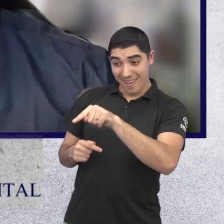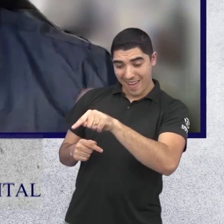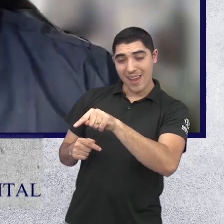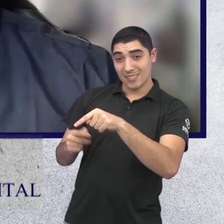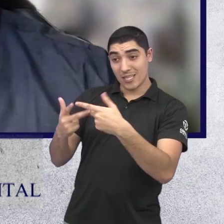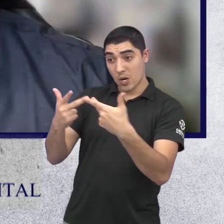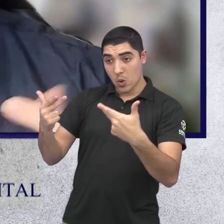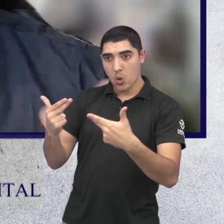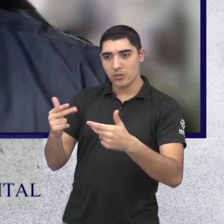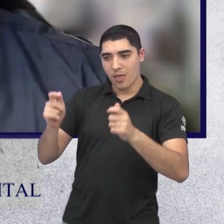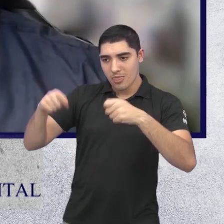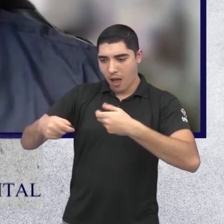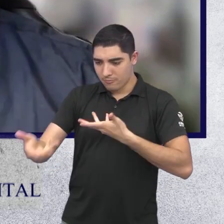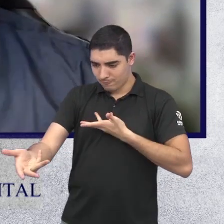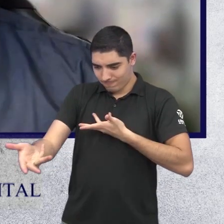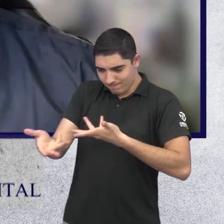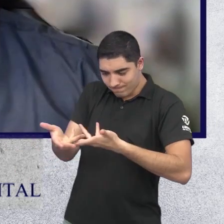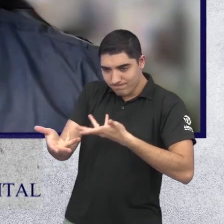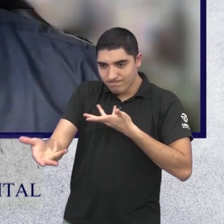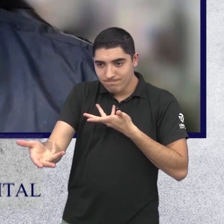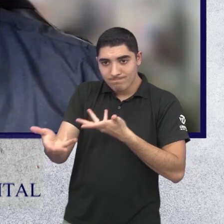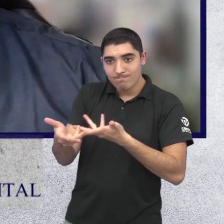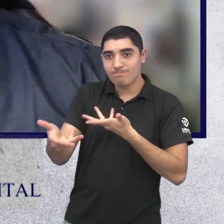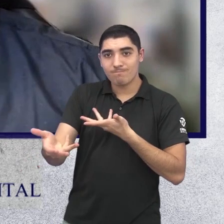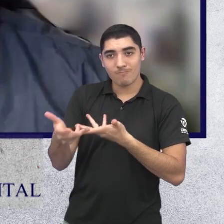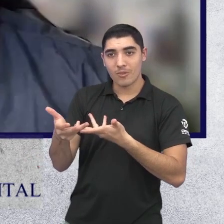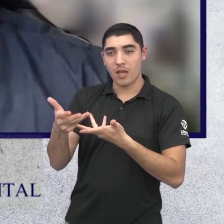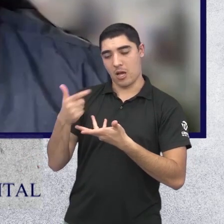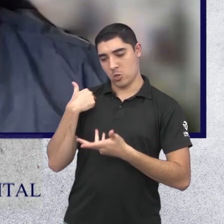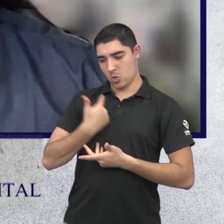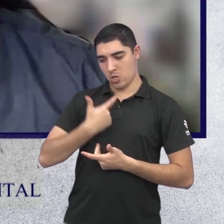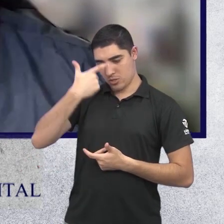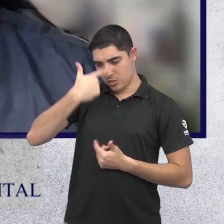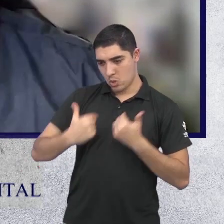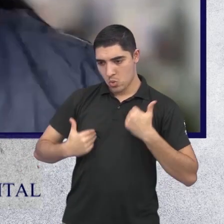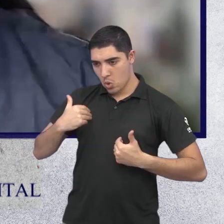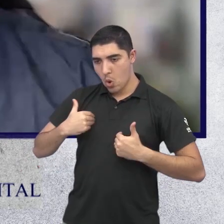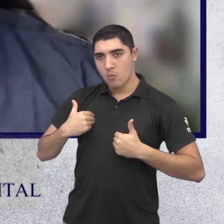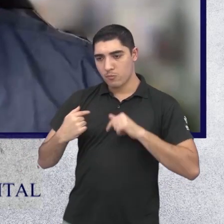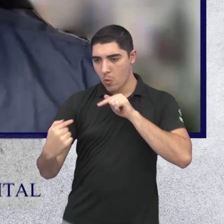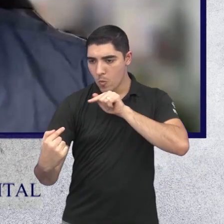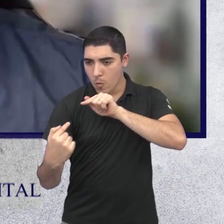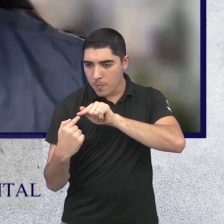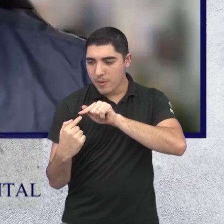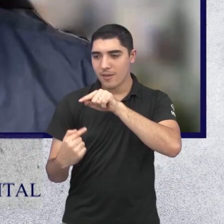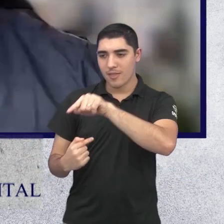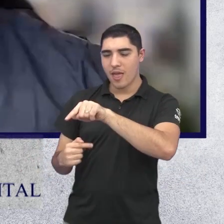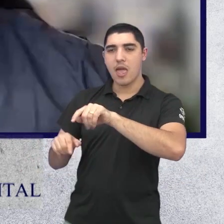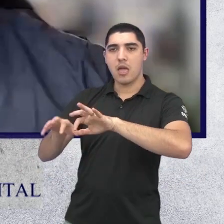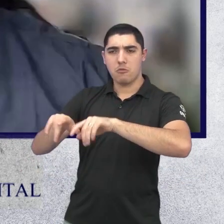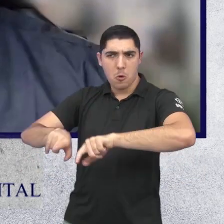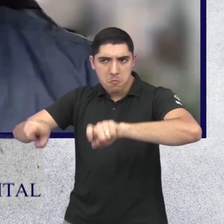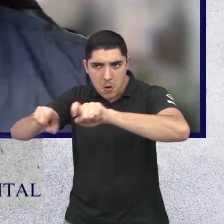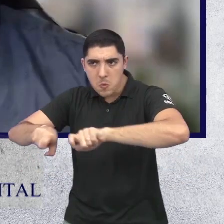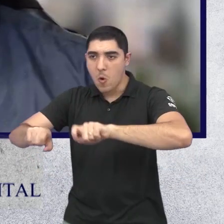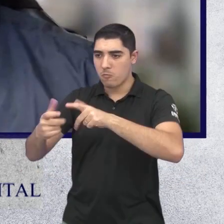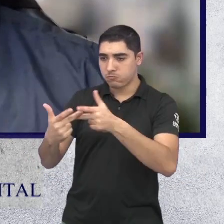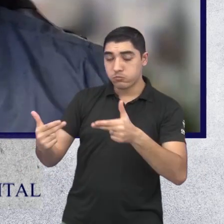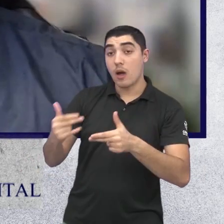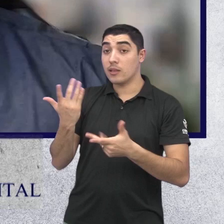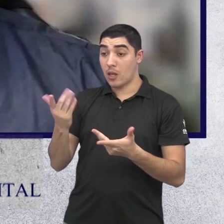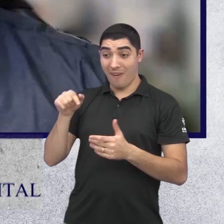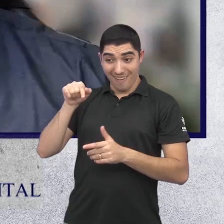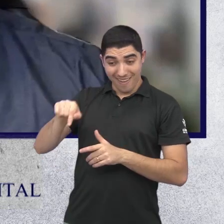algo físico que possa trazer algum resultado a ela. Então, a todo momento, né, a evolução